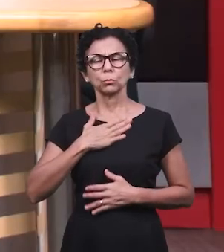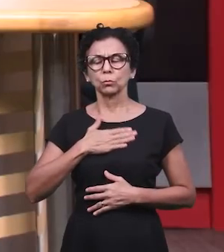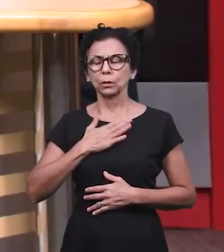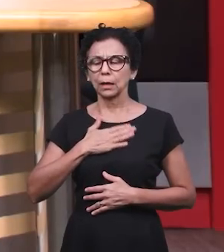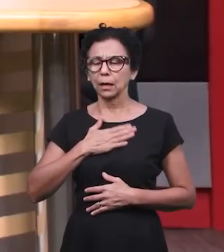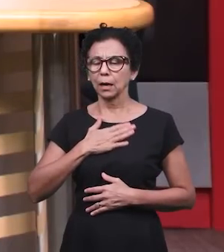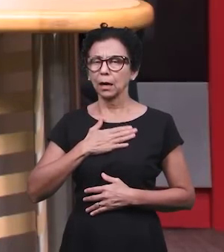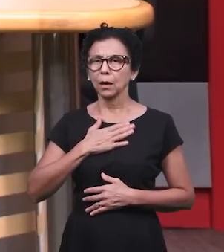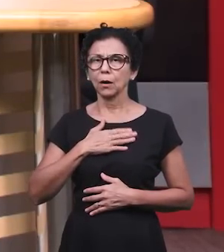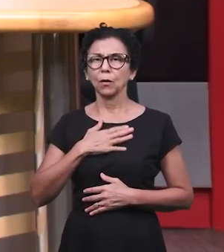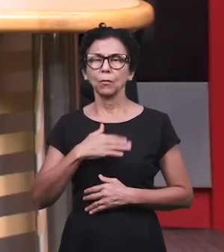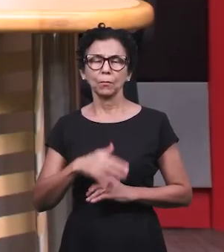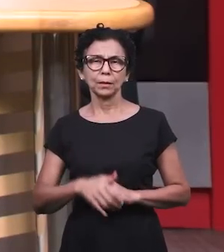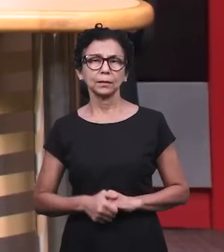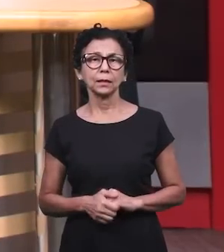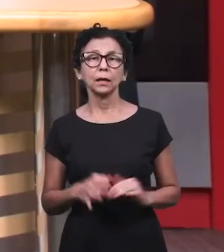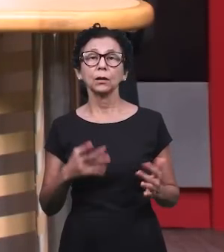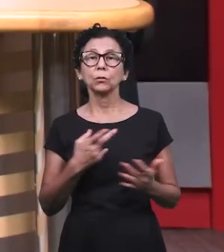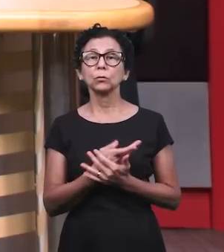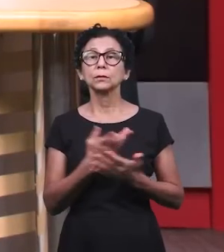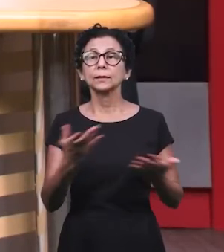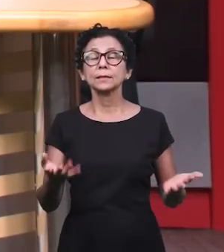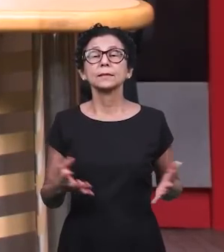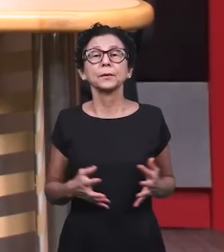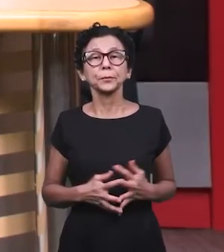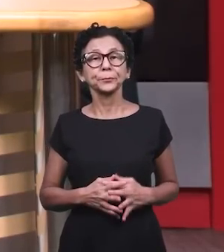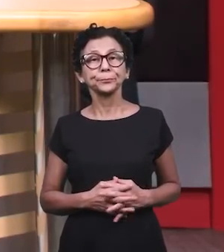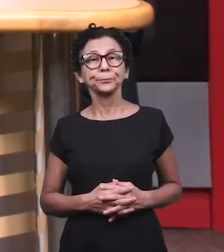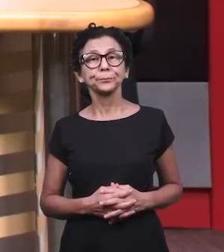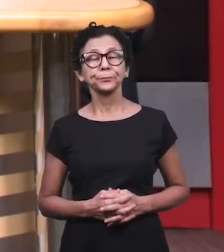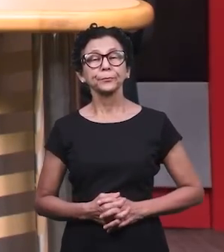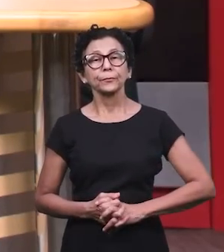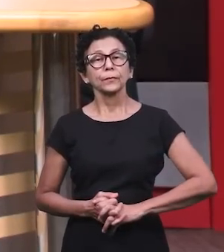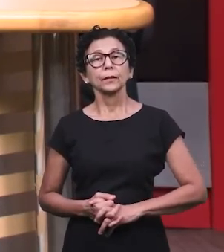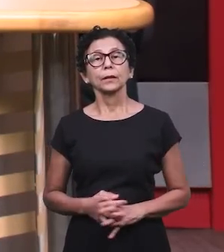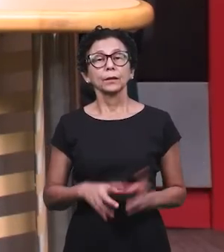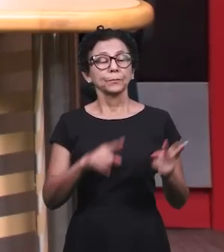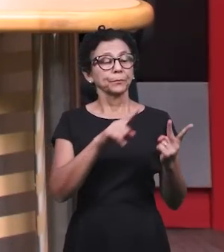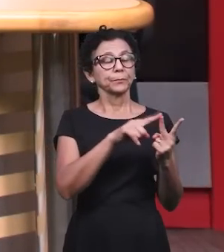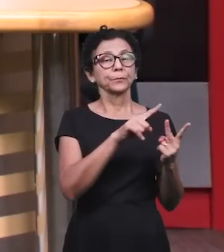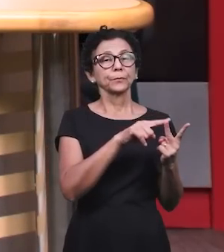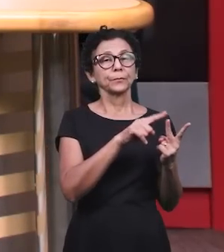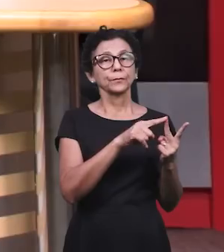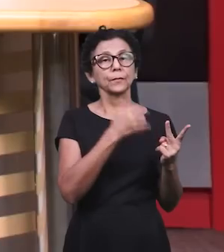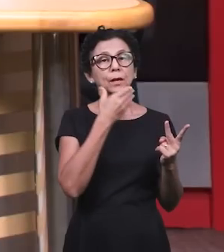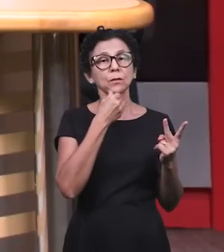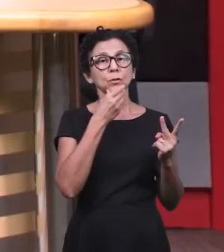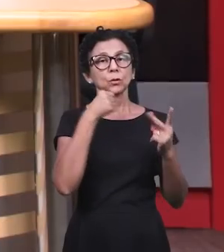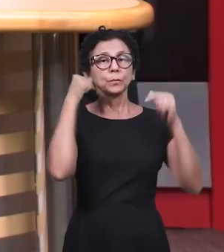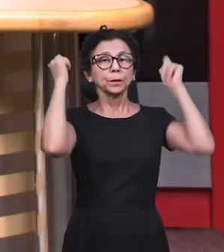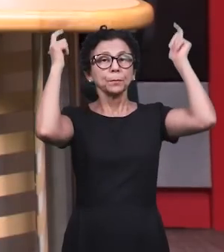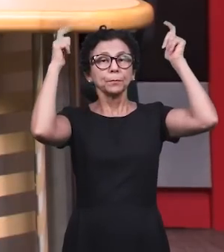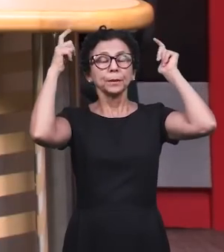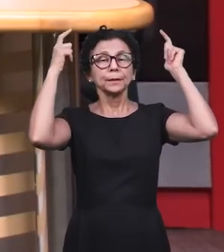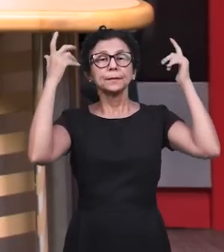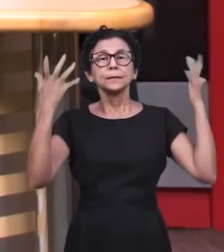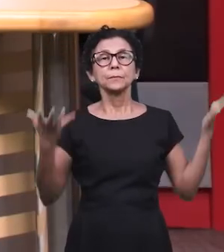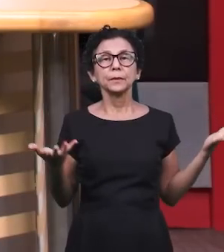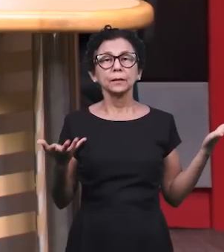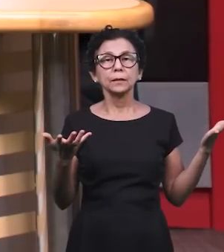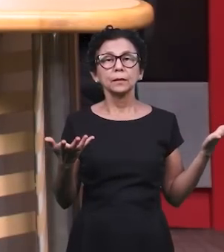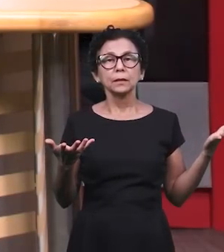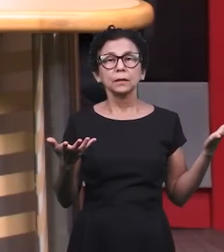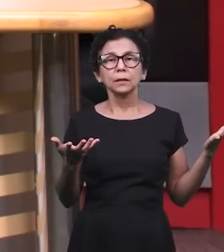um que era chegado a ele. Às vezes a palavra de desânimo vem de pessoas de perto, né?